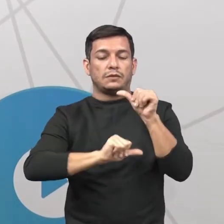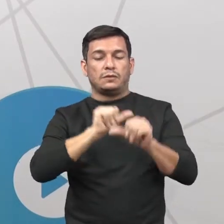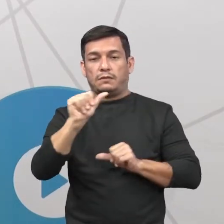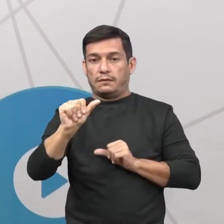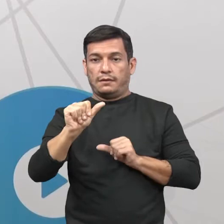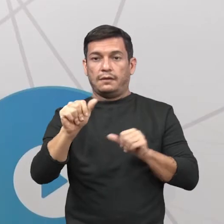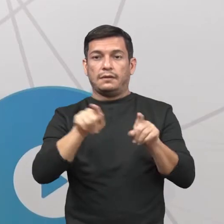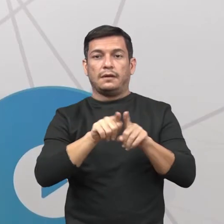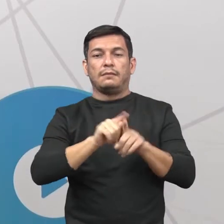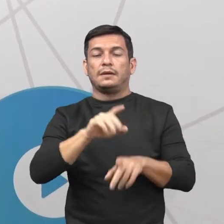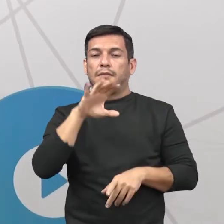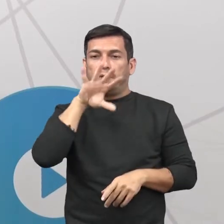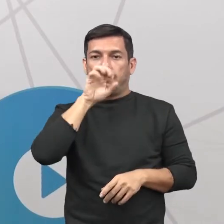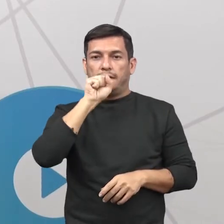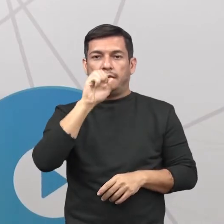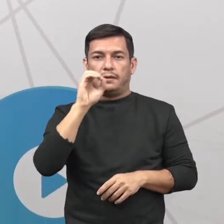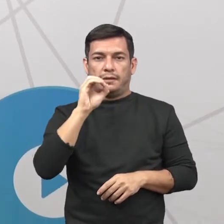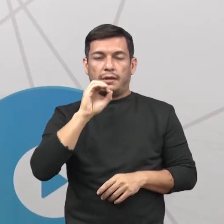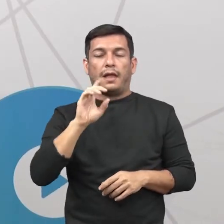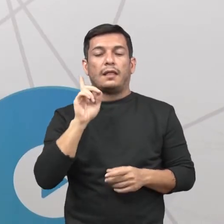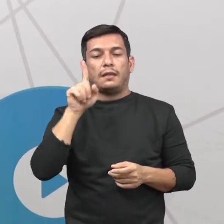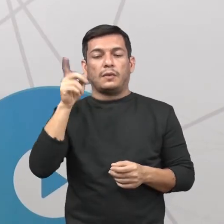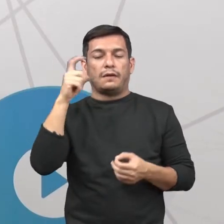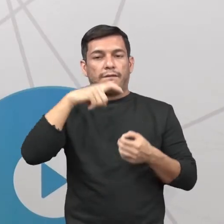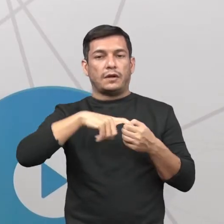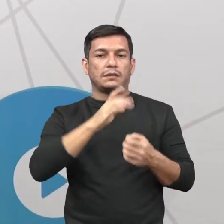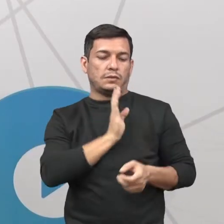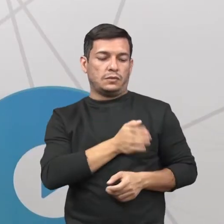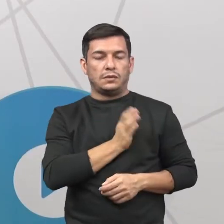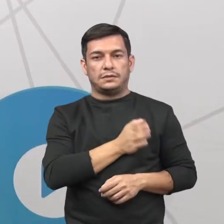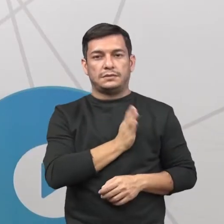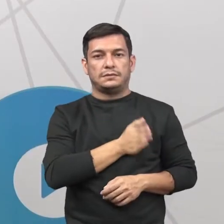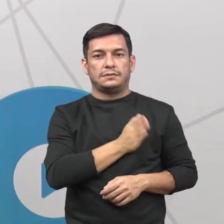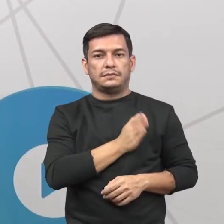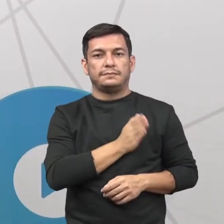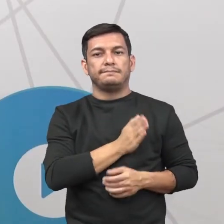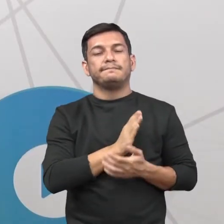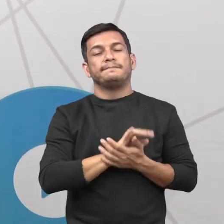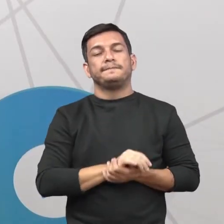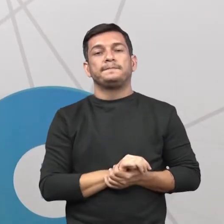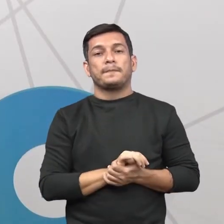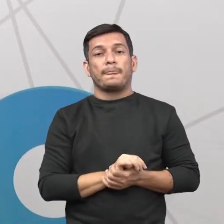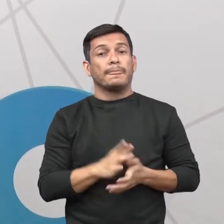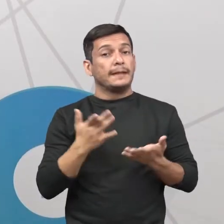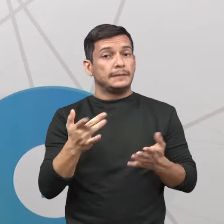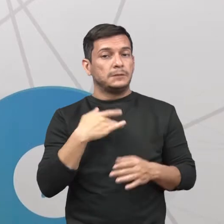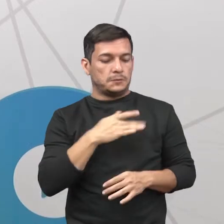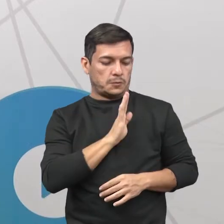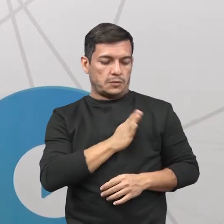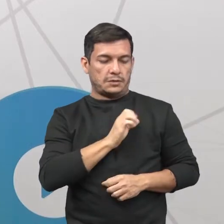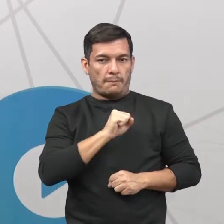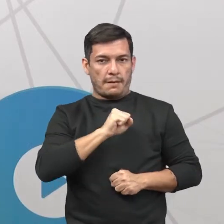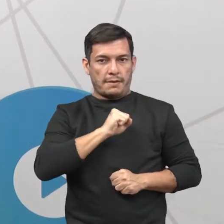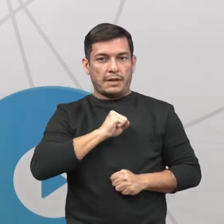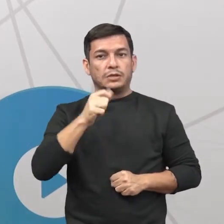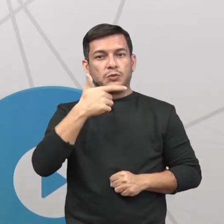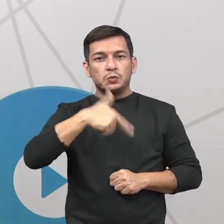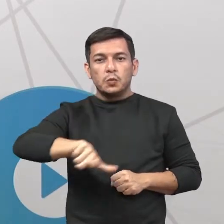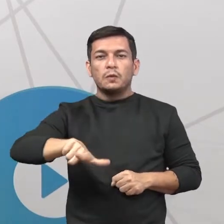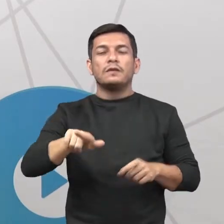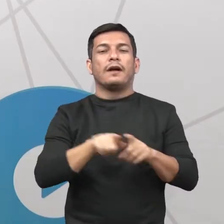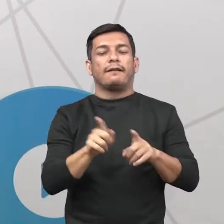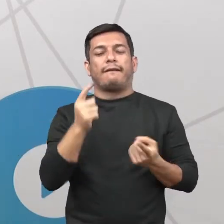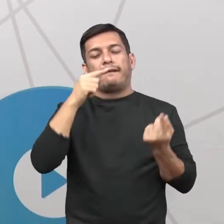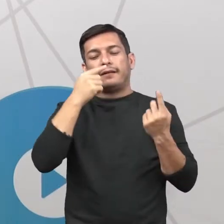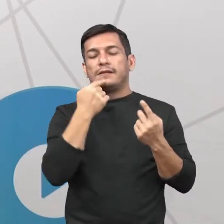trocar por oxigênio e voltam para o nosso coração, para daí o coração bombear novamente o